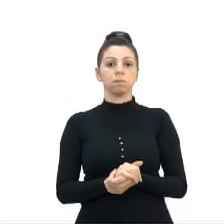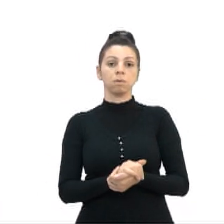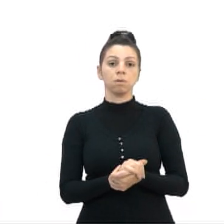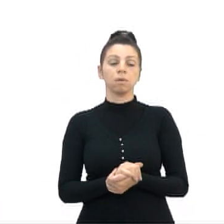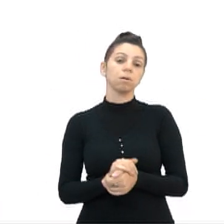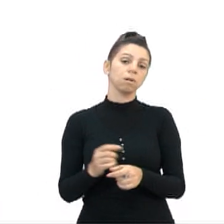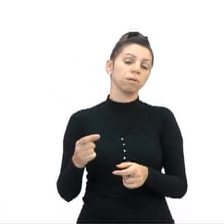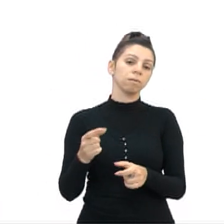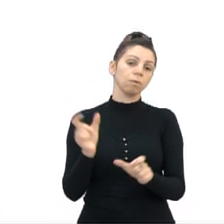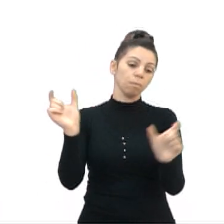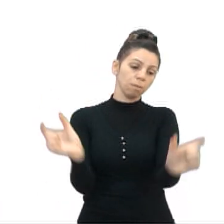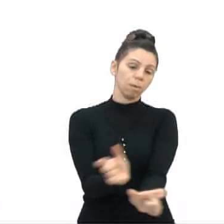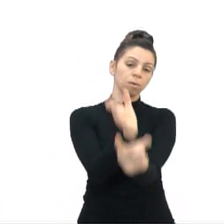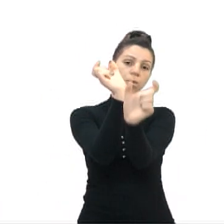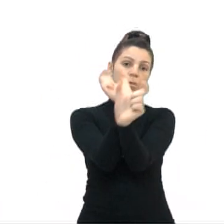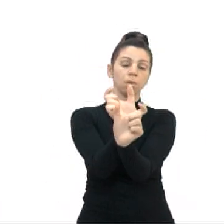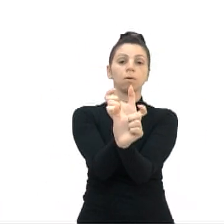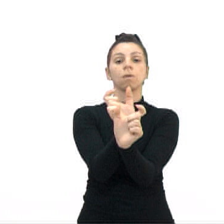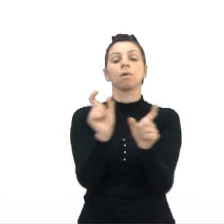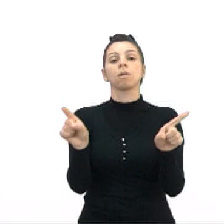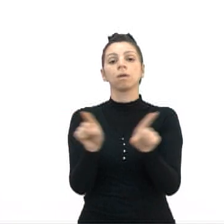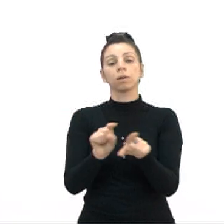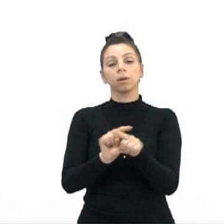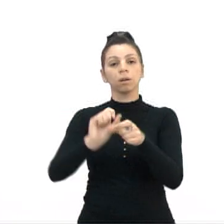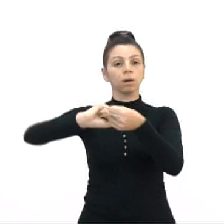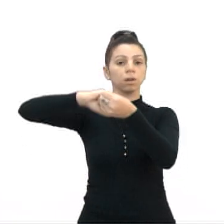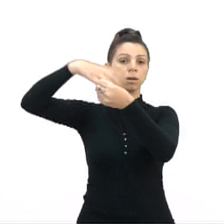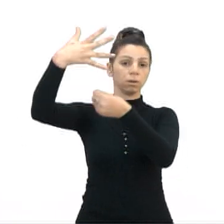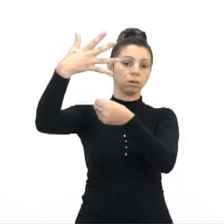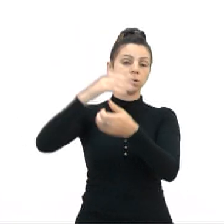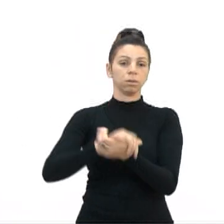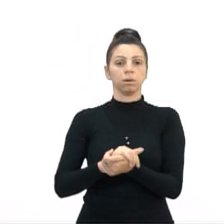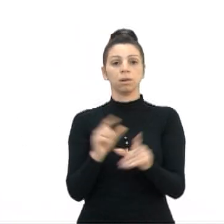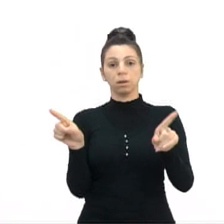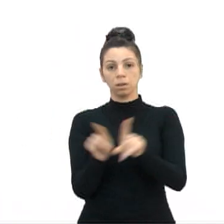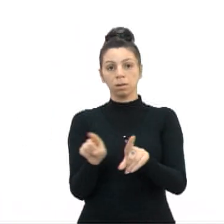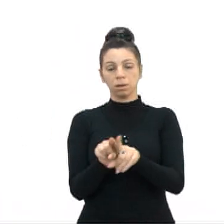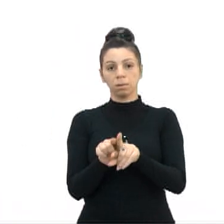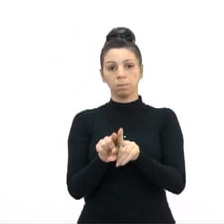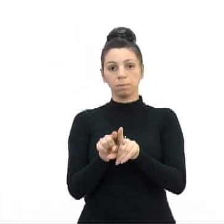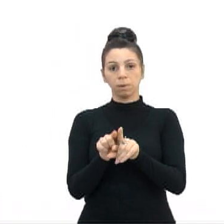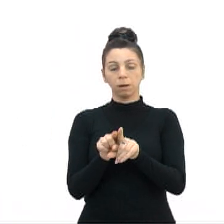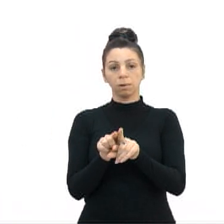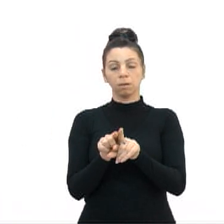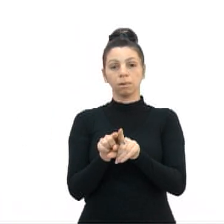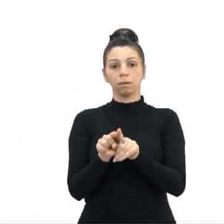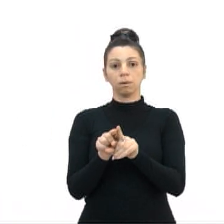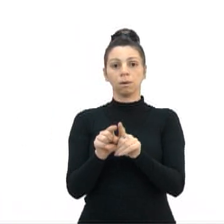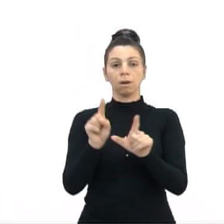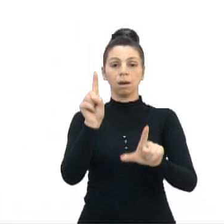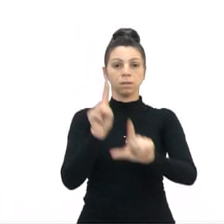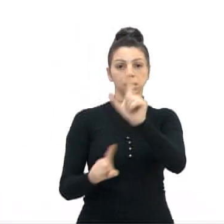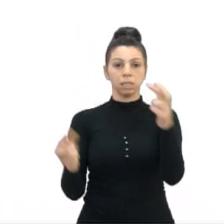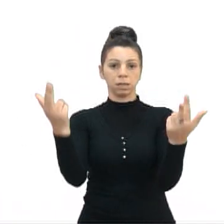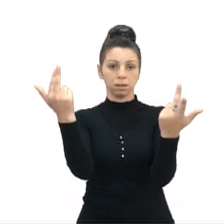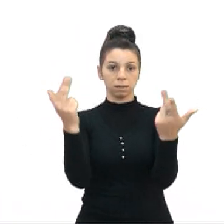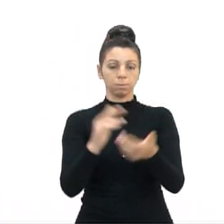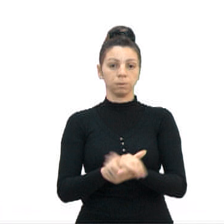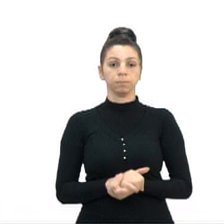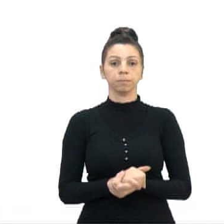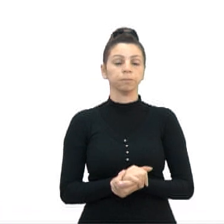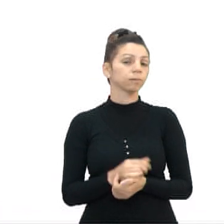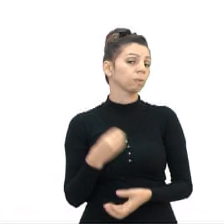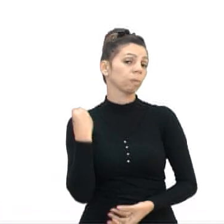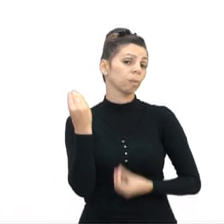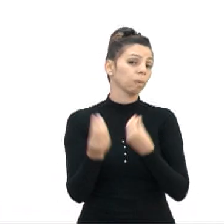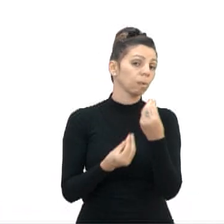os monômios, nós vimos o quê? O grau dele, nós vimos os termos semelhantes. Vamos reduzir os termos semelhantes? De que